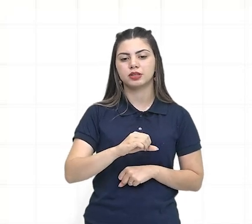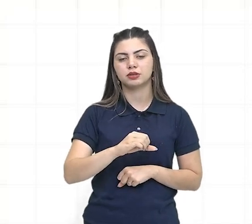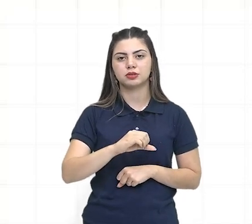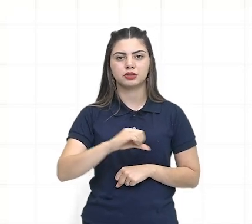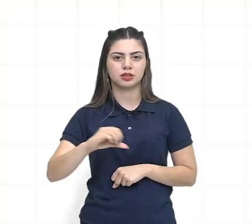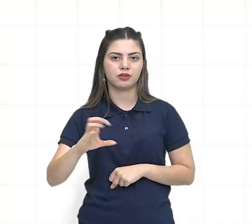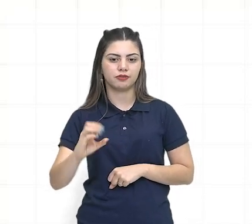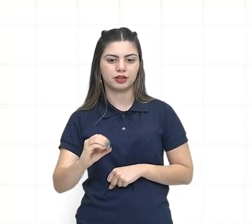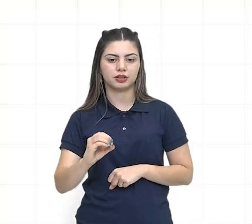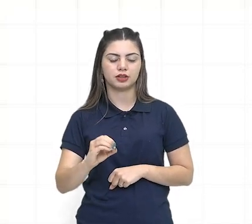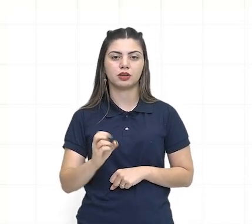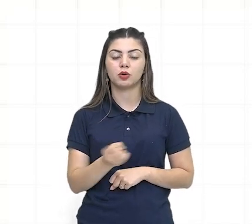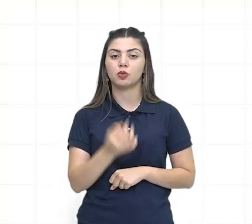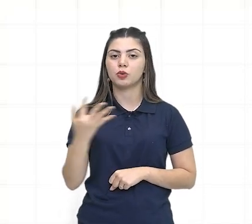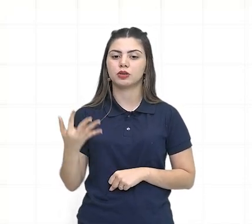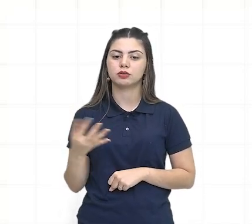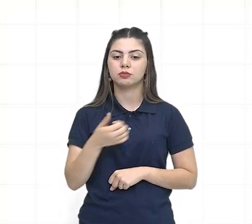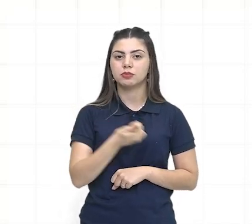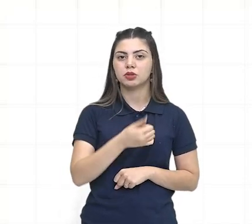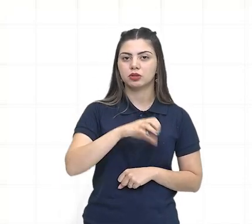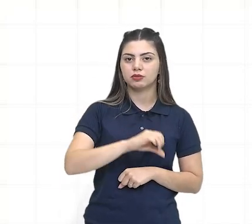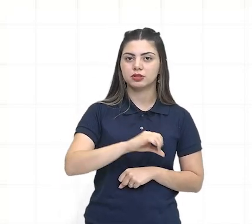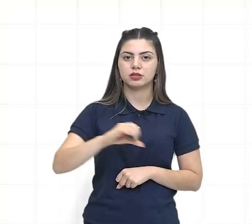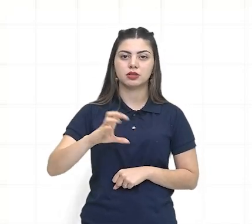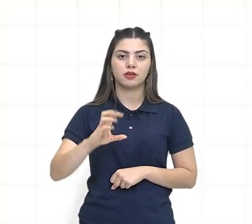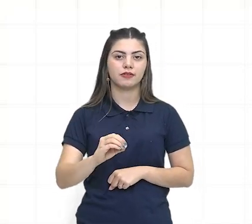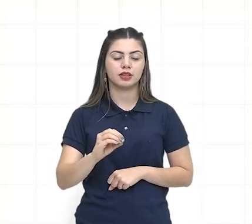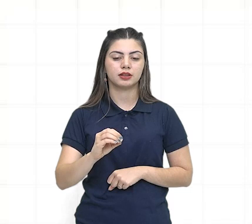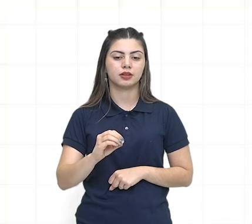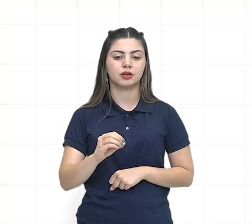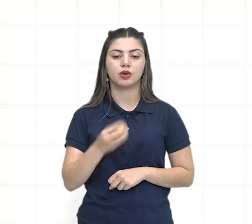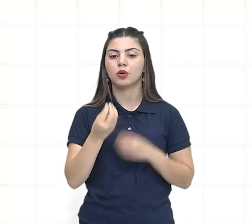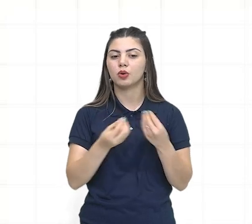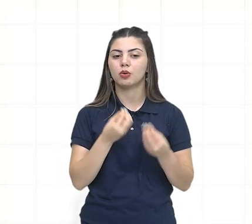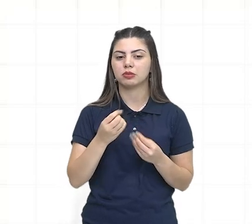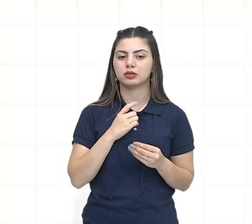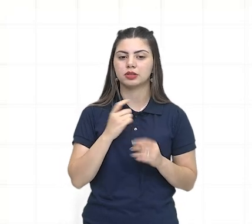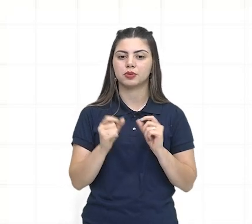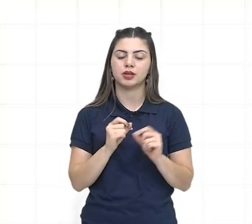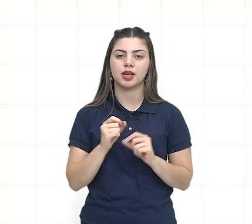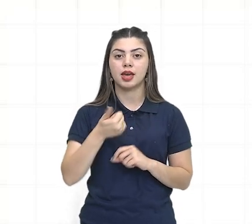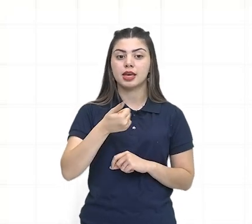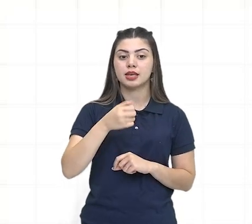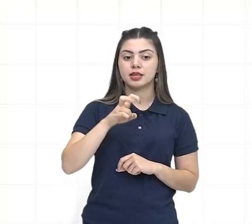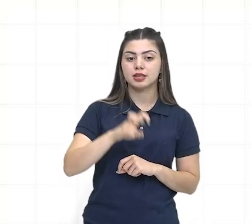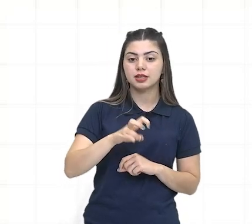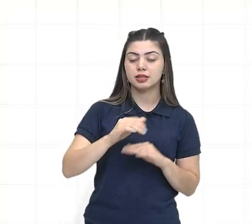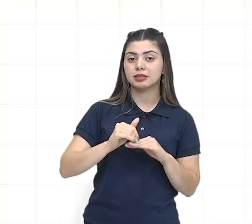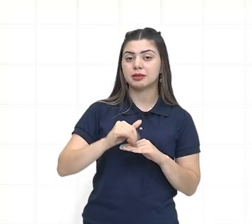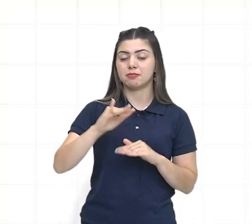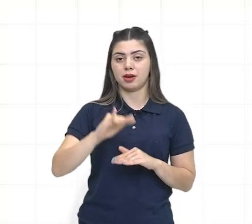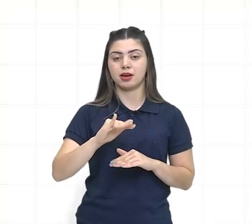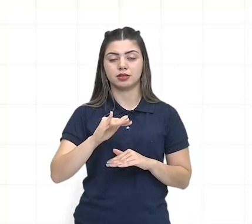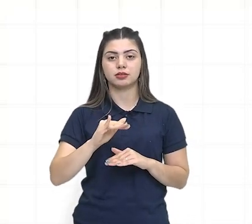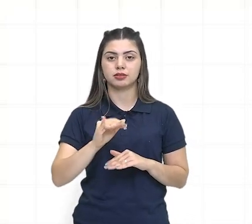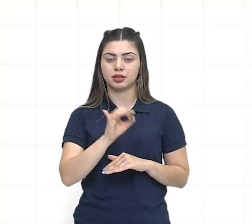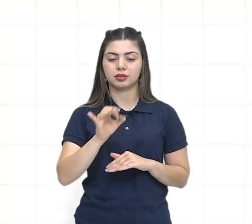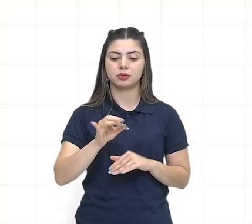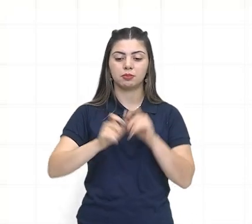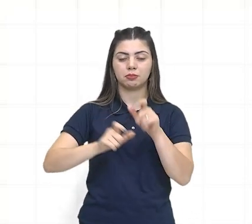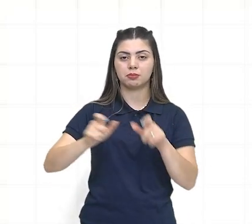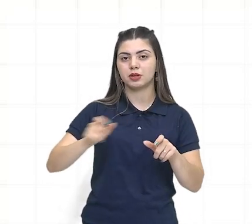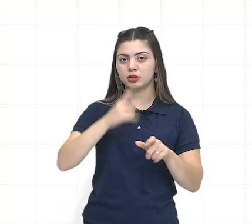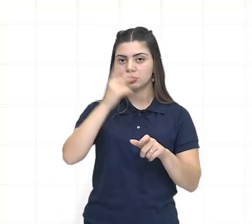1990. Em 1990, era o quê? Um pouco mais do que 15 habitantes